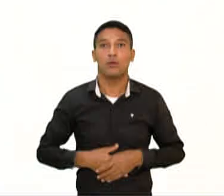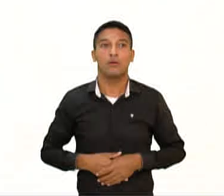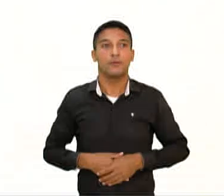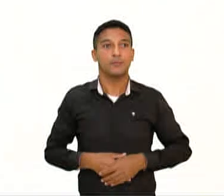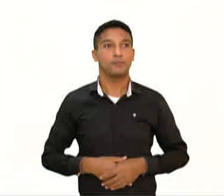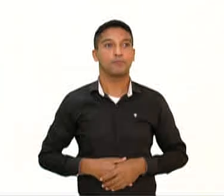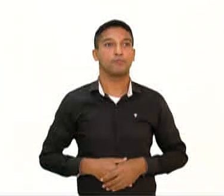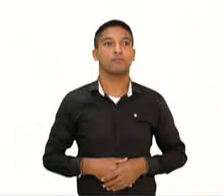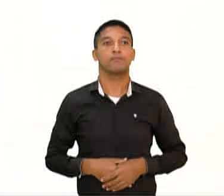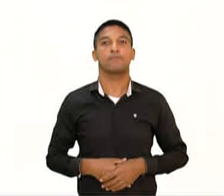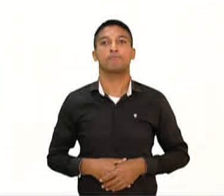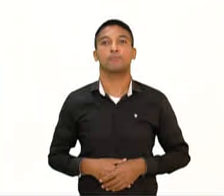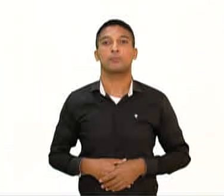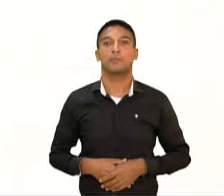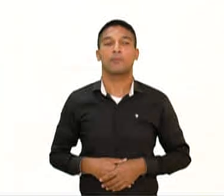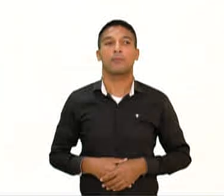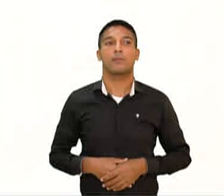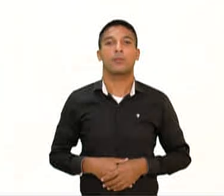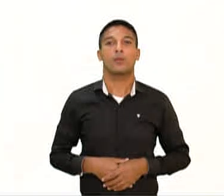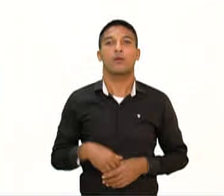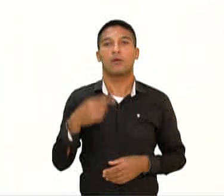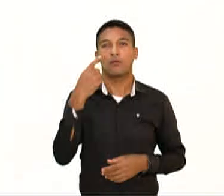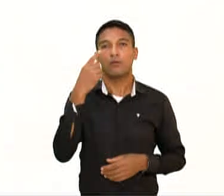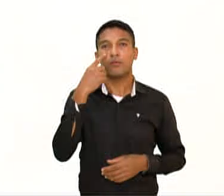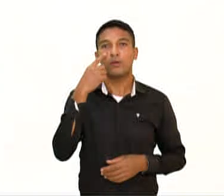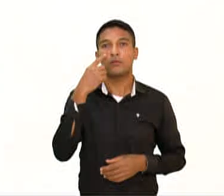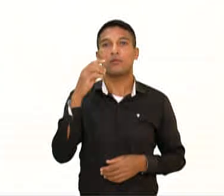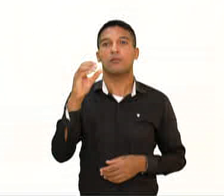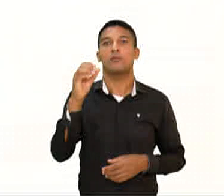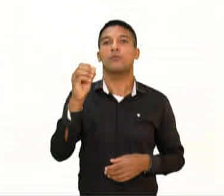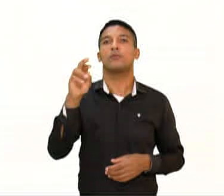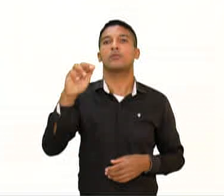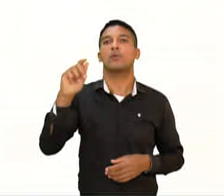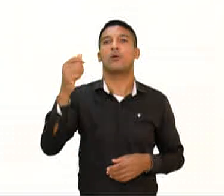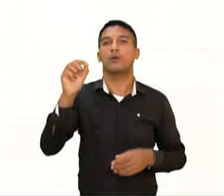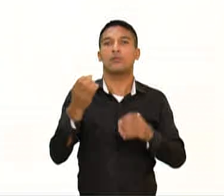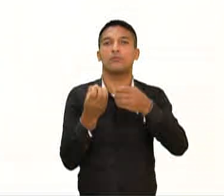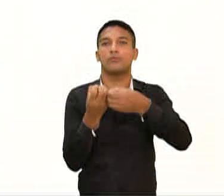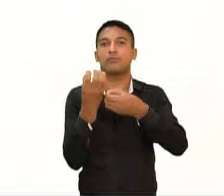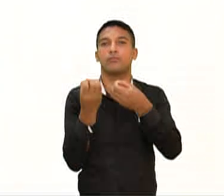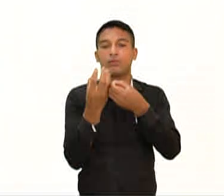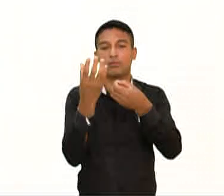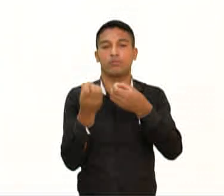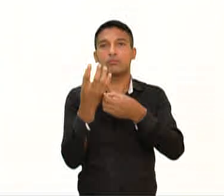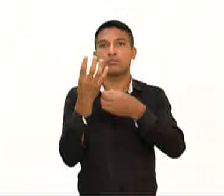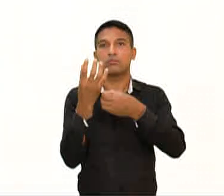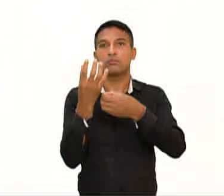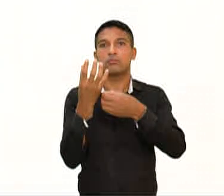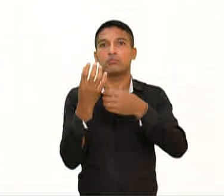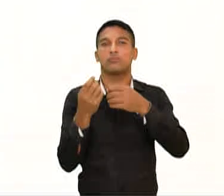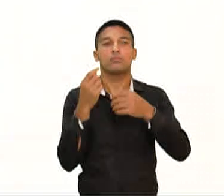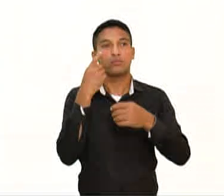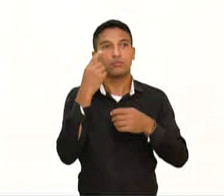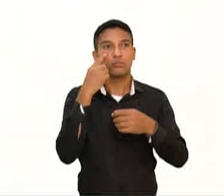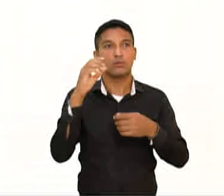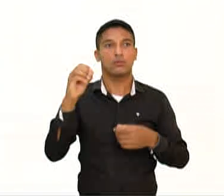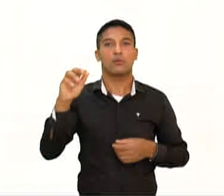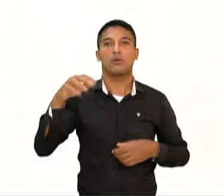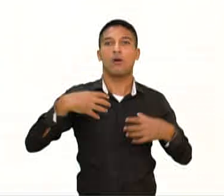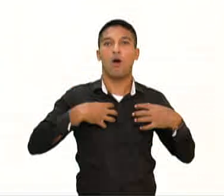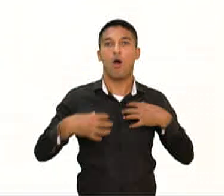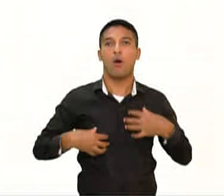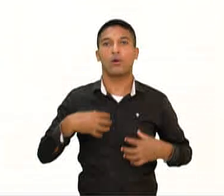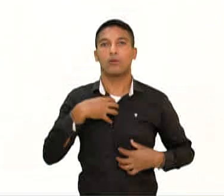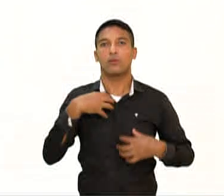Os órgãos dos sentidos são importantes para que os animais possam reagir ao ambiente que os cerca. Uma das funções essenciais para a sobrevivência garantida